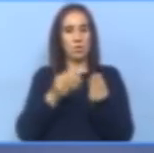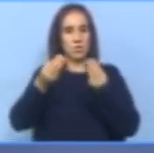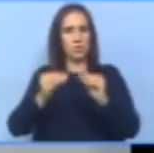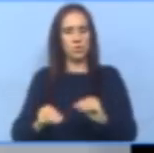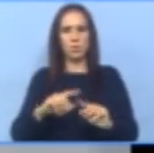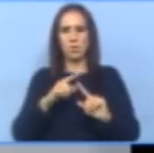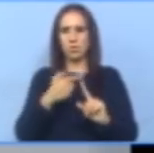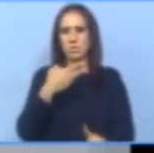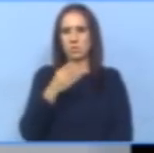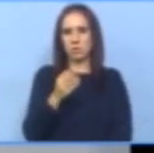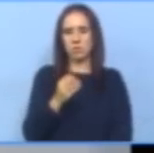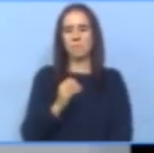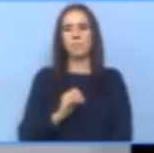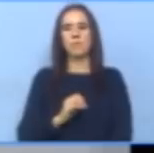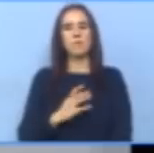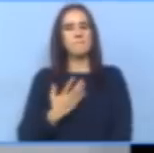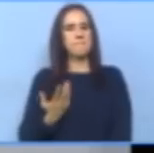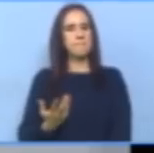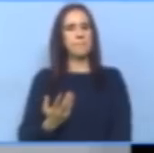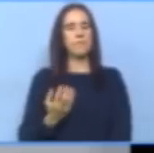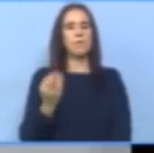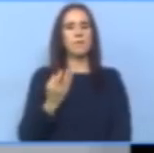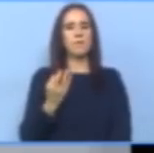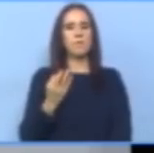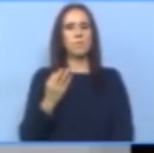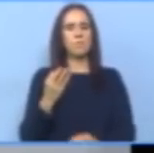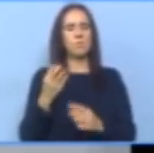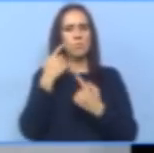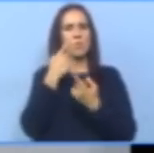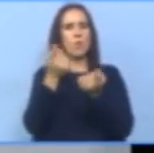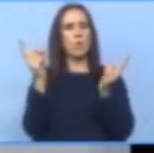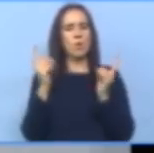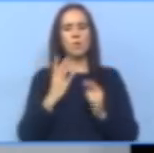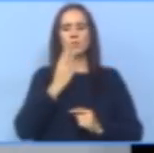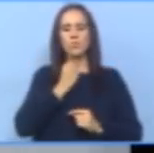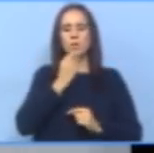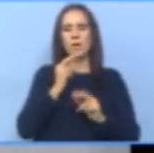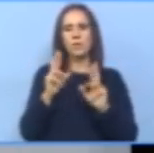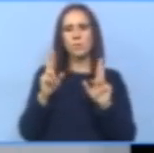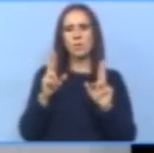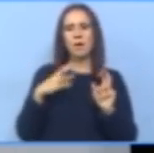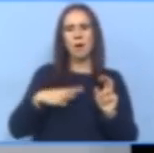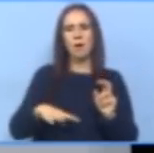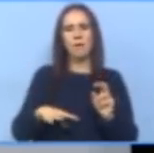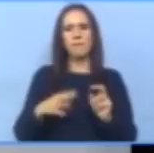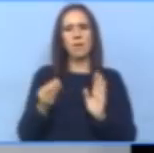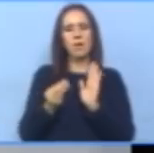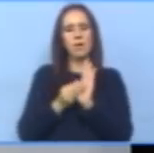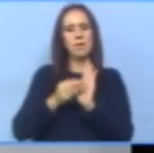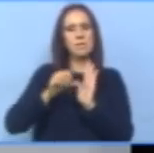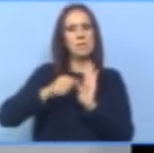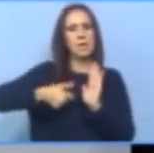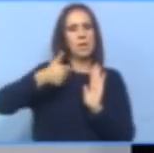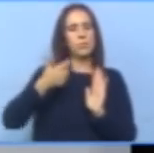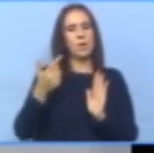anos 70, e que vem ao de cima as expectativas judaicas, elas estão centradas exatamente nesta pessoa